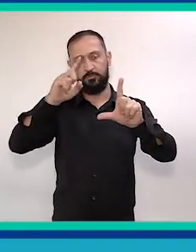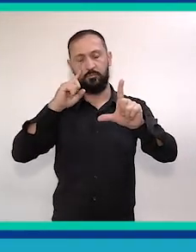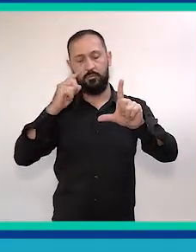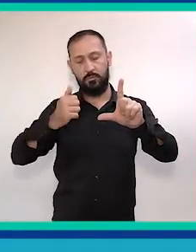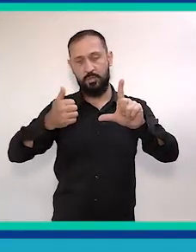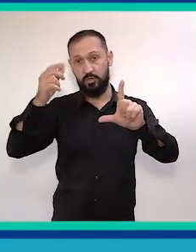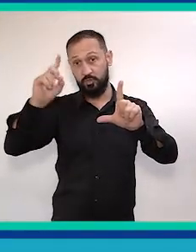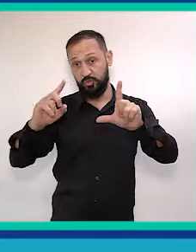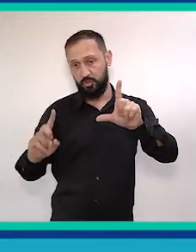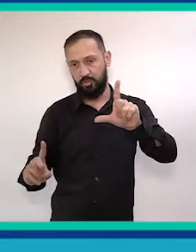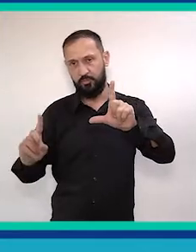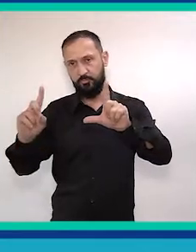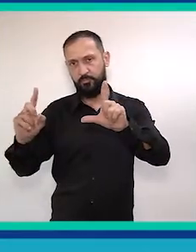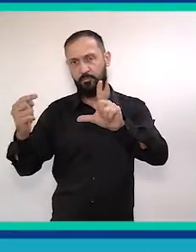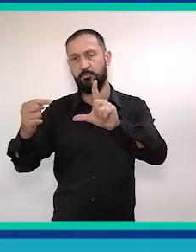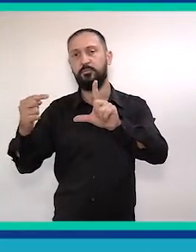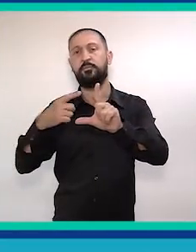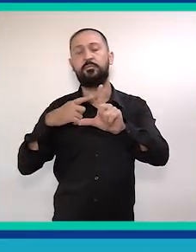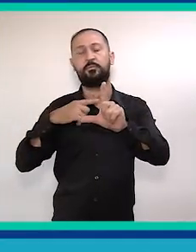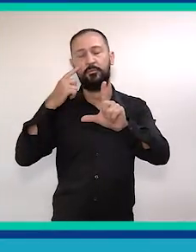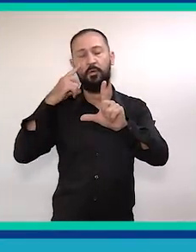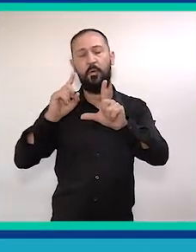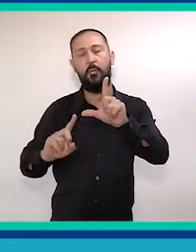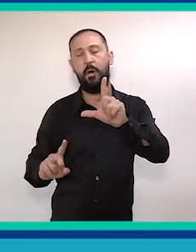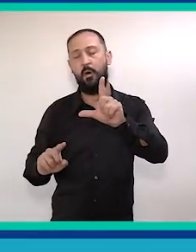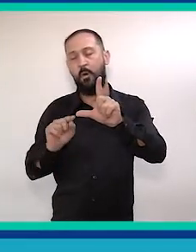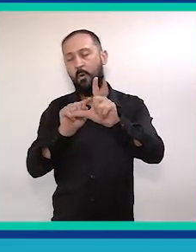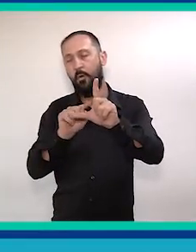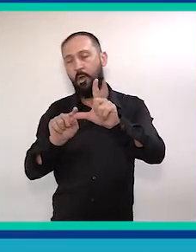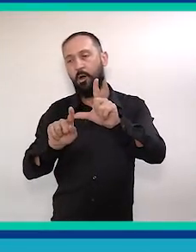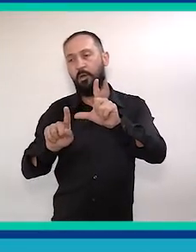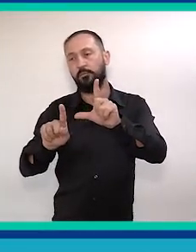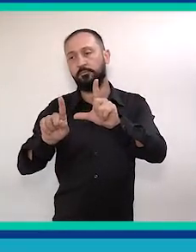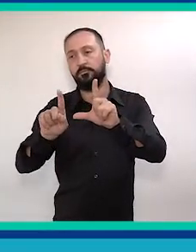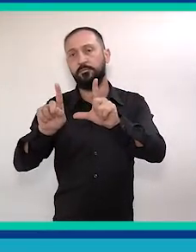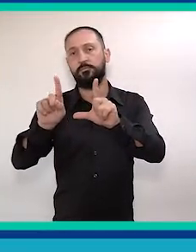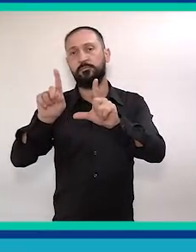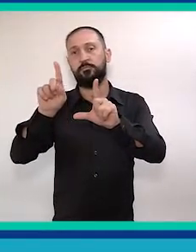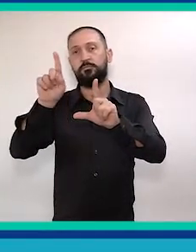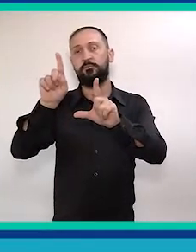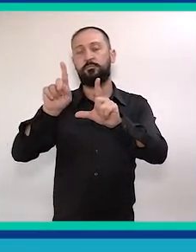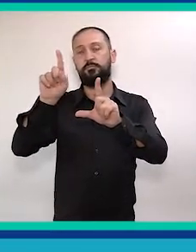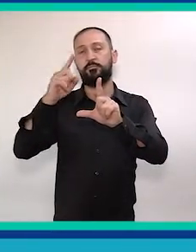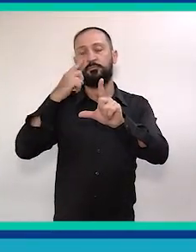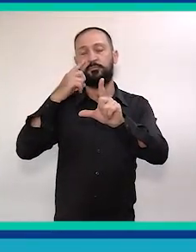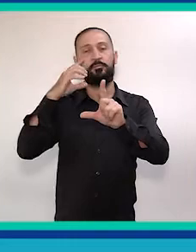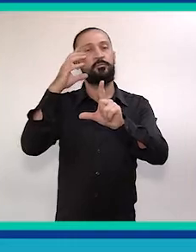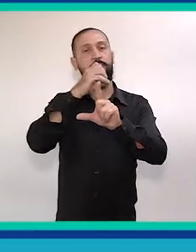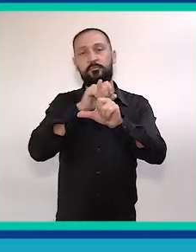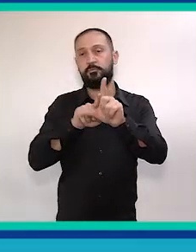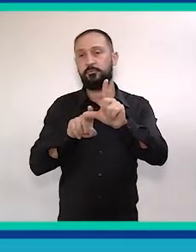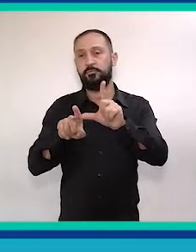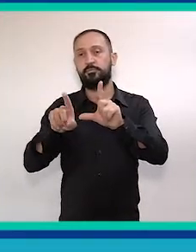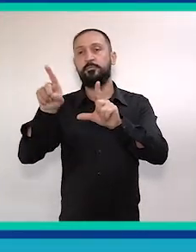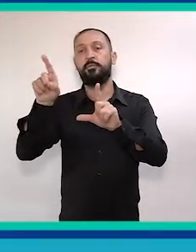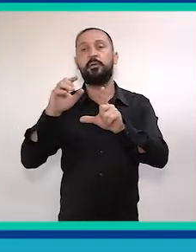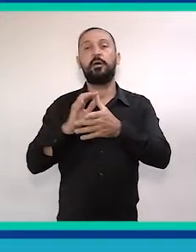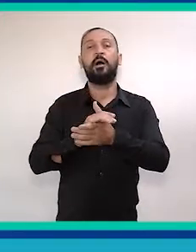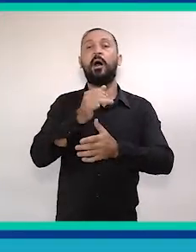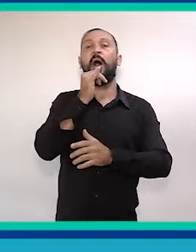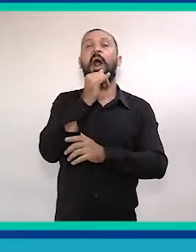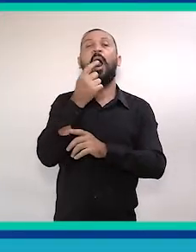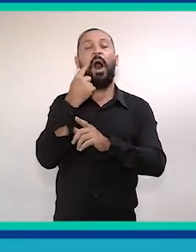no canto superior direito, dá para a gente ver que tem uma linha que está subindo na